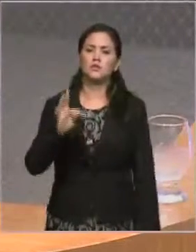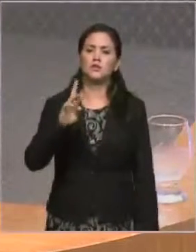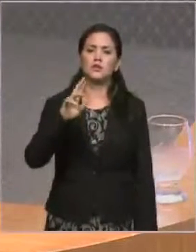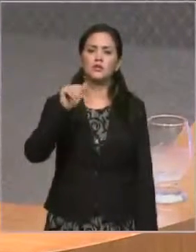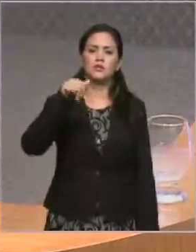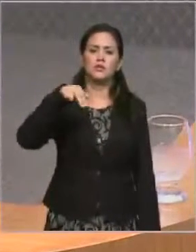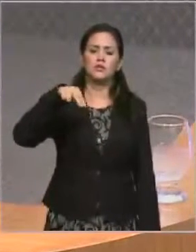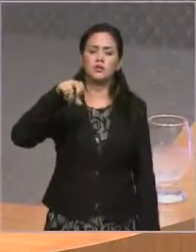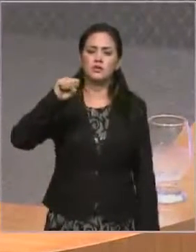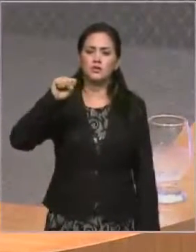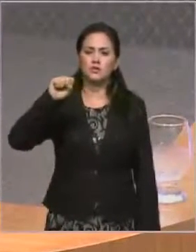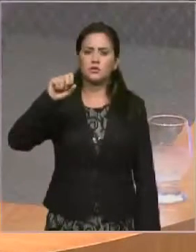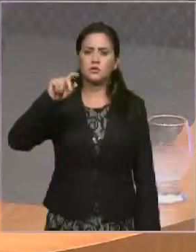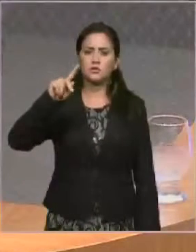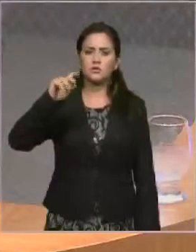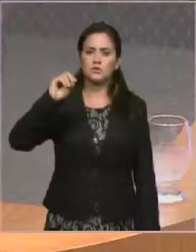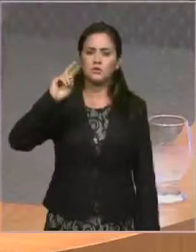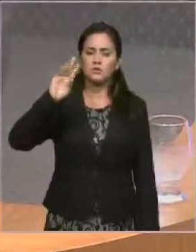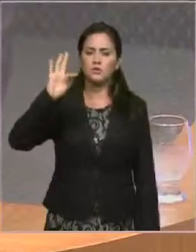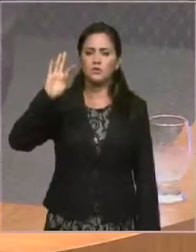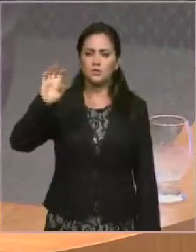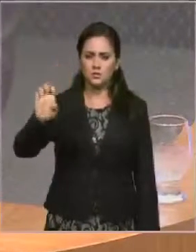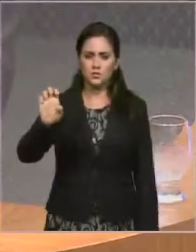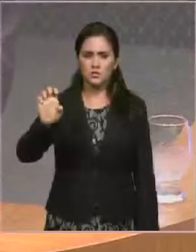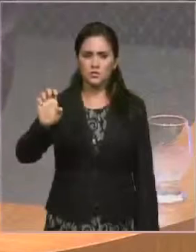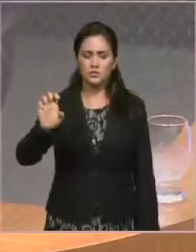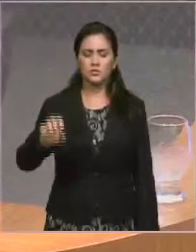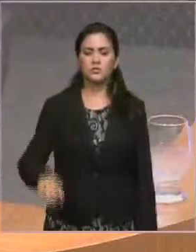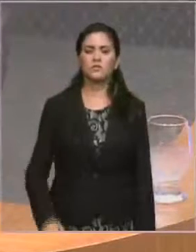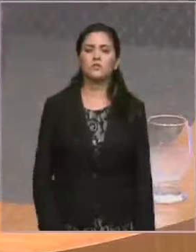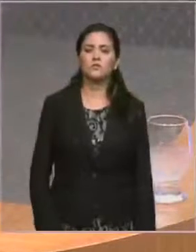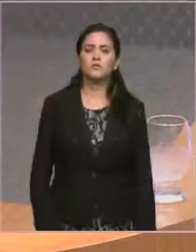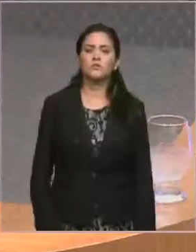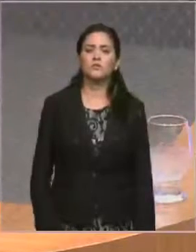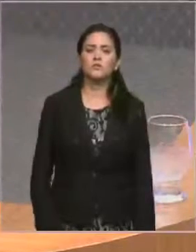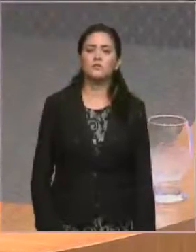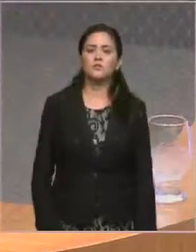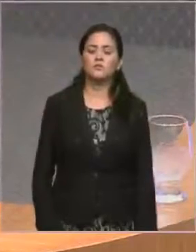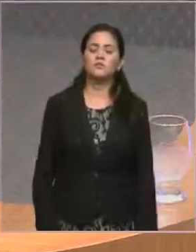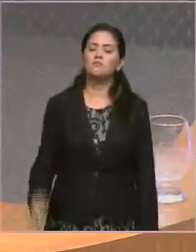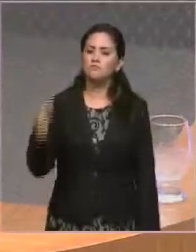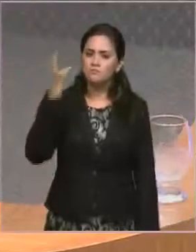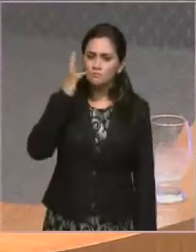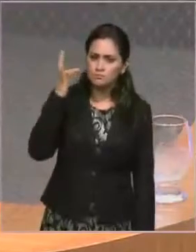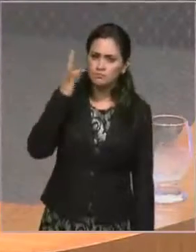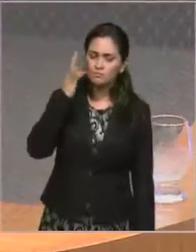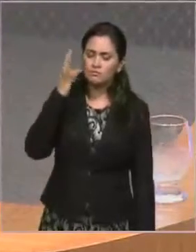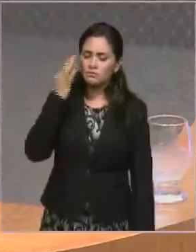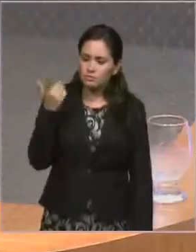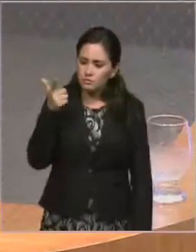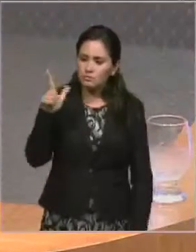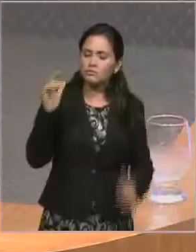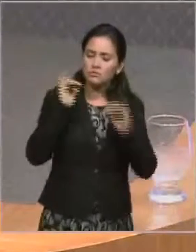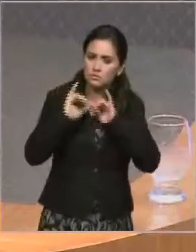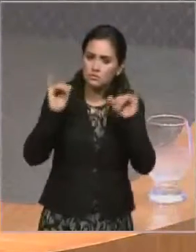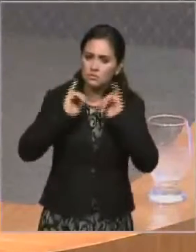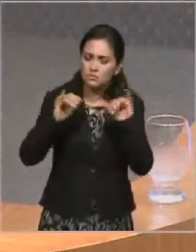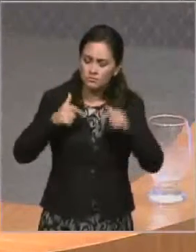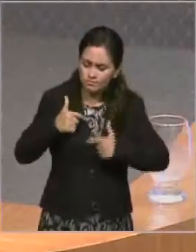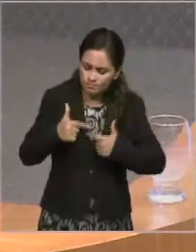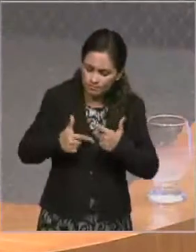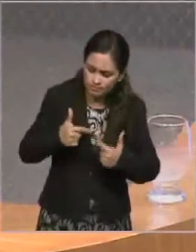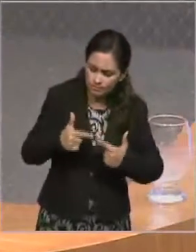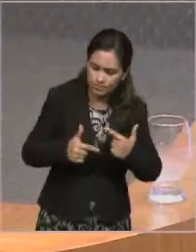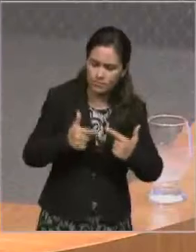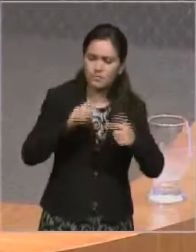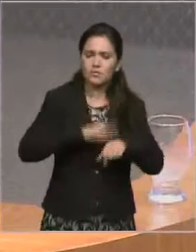Casimiro, que inclusive o governador Flávio Dino mais uma vez ratificou a sua luta pelas melhorias nas nossas rodovias federais,